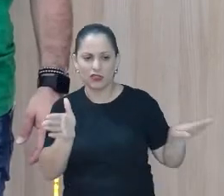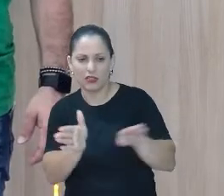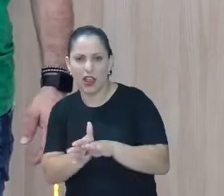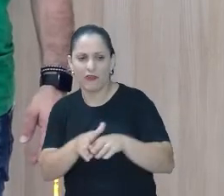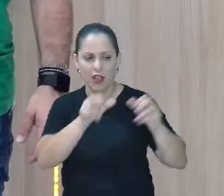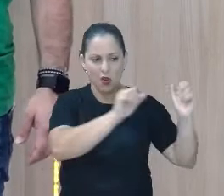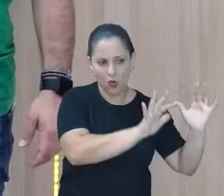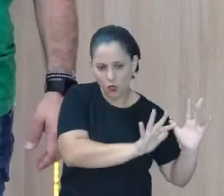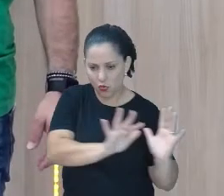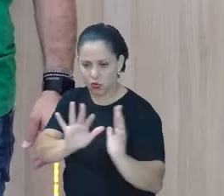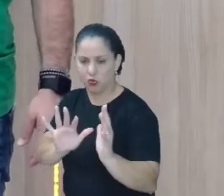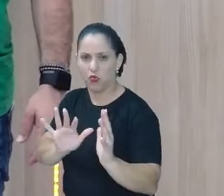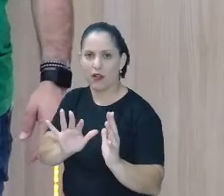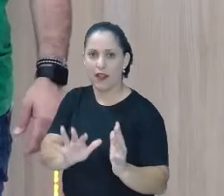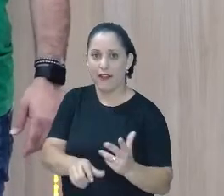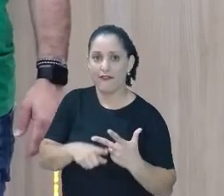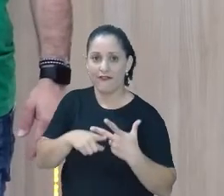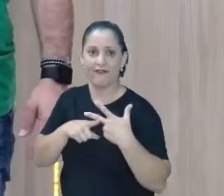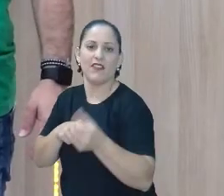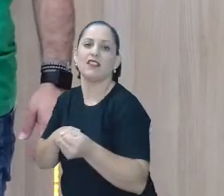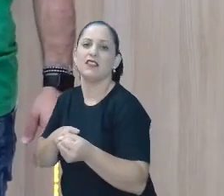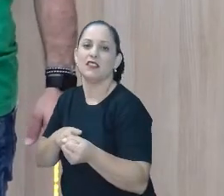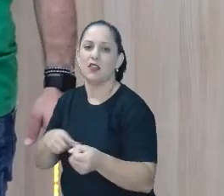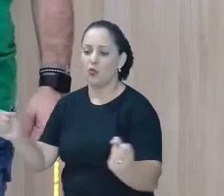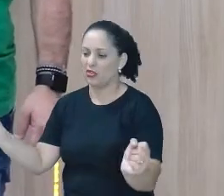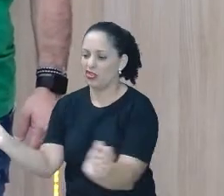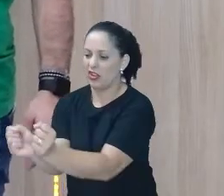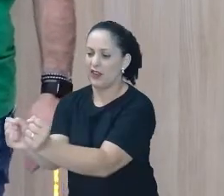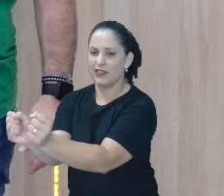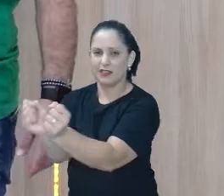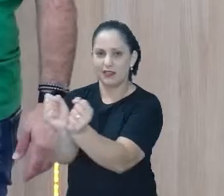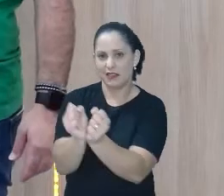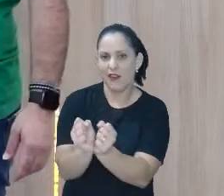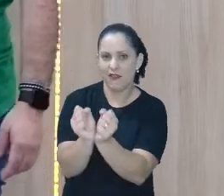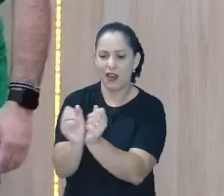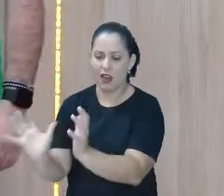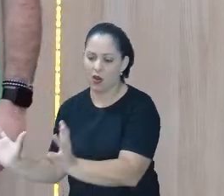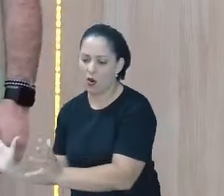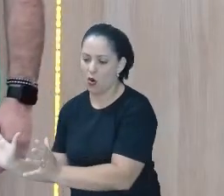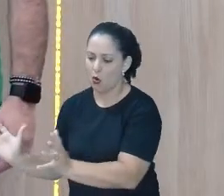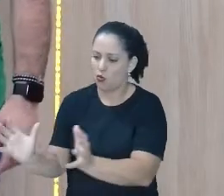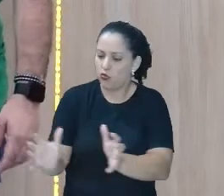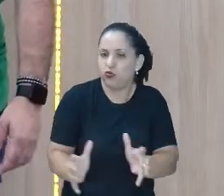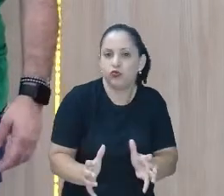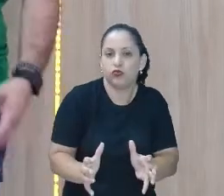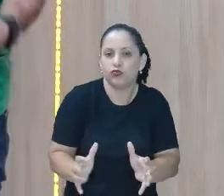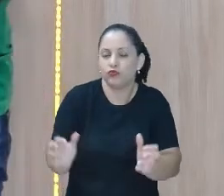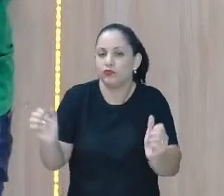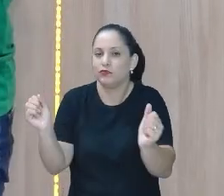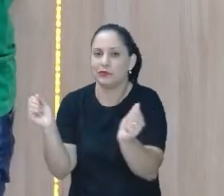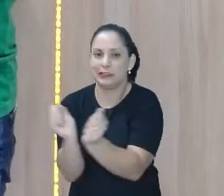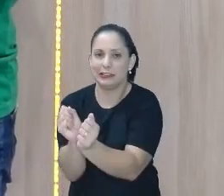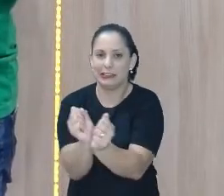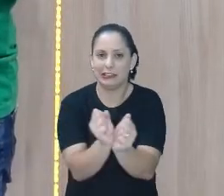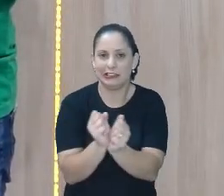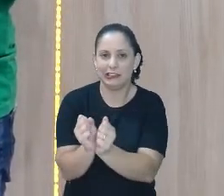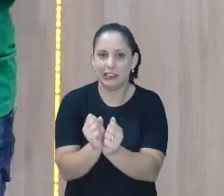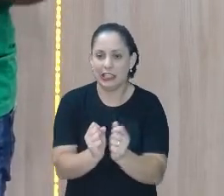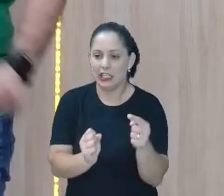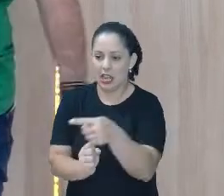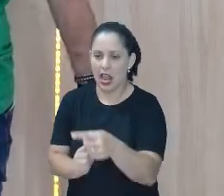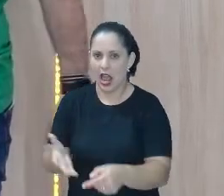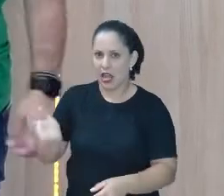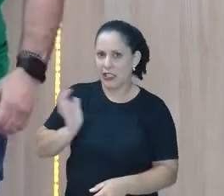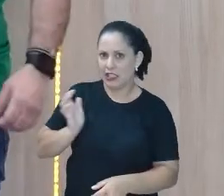venciam, escravizavam os perdedores, né, na batalha e drenavam, né, saqueavam